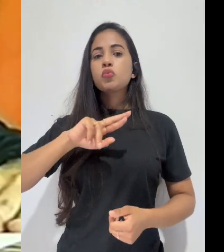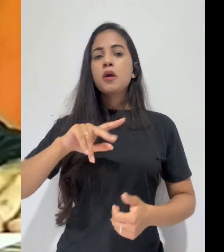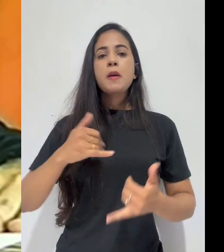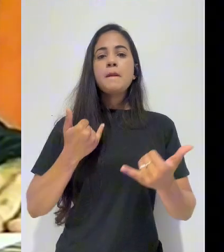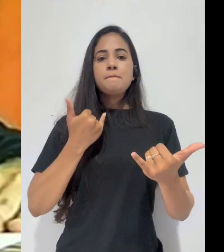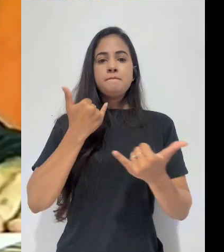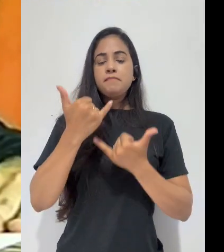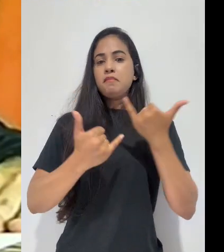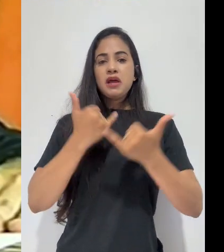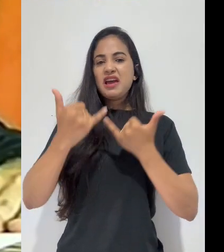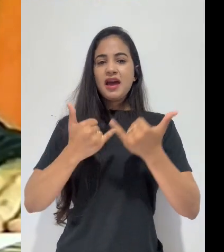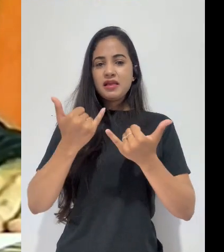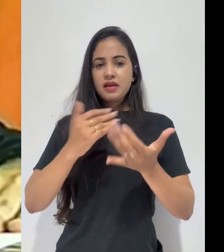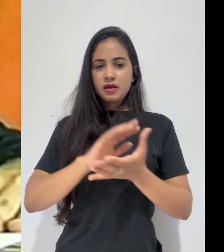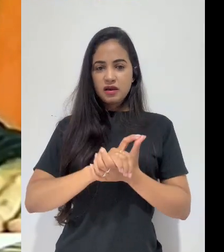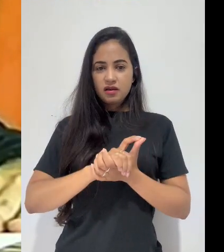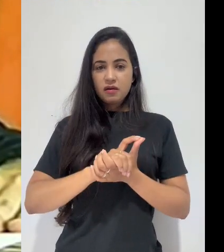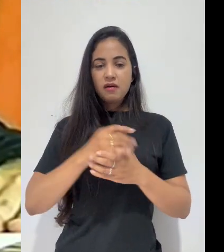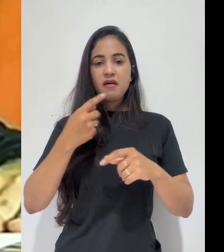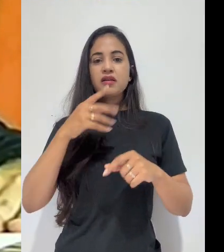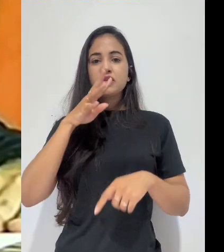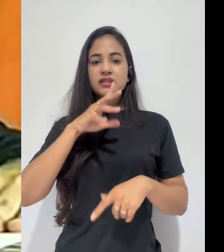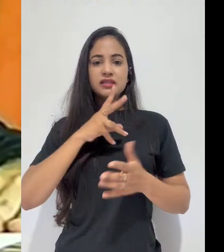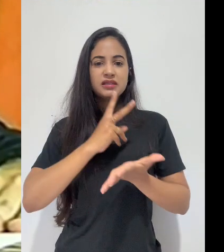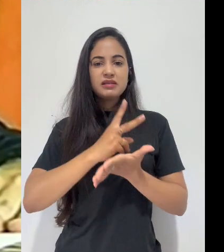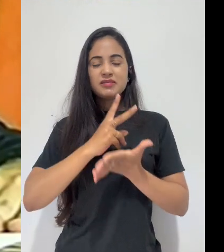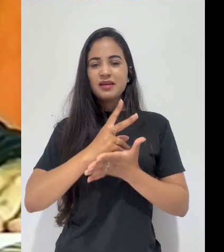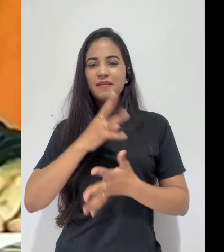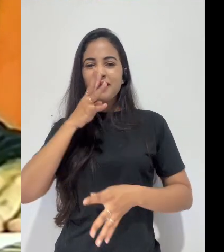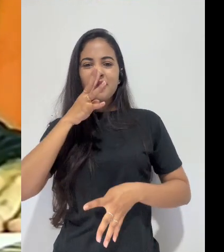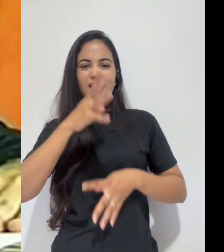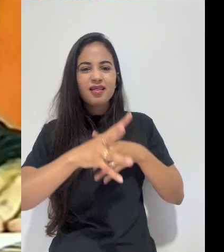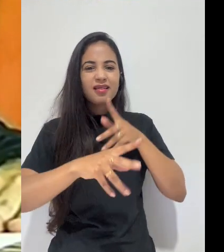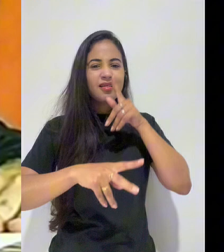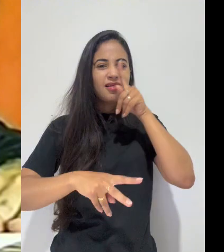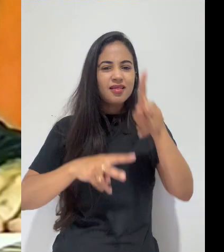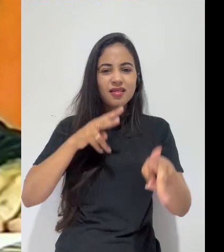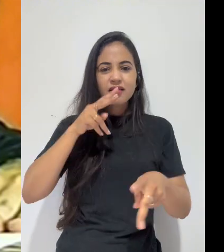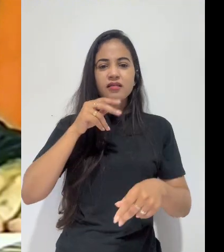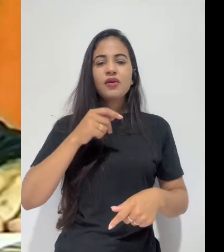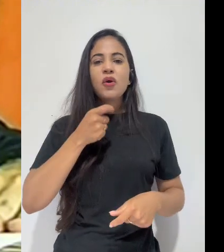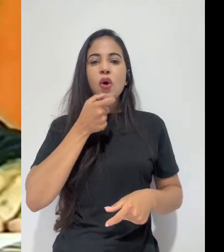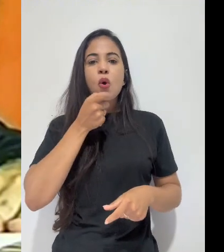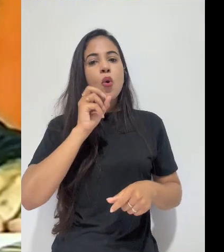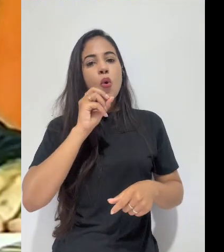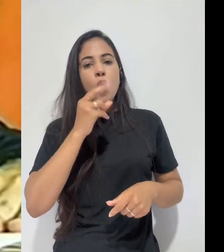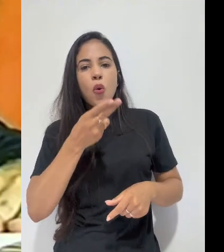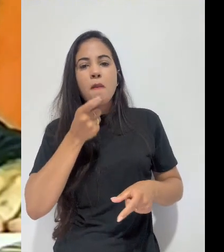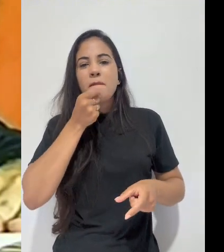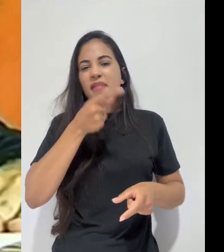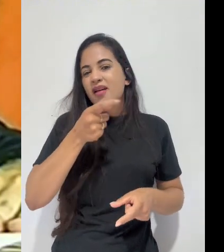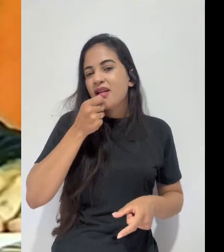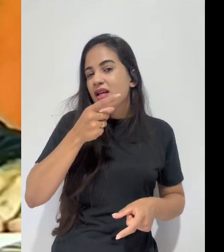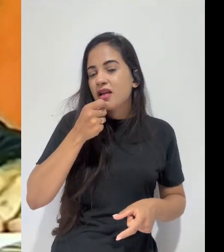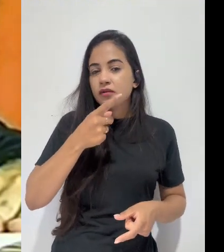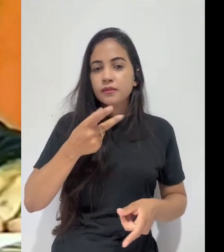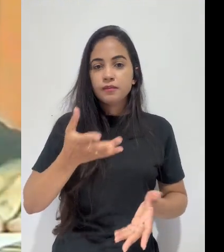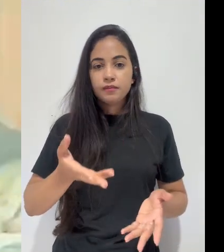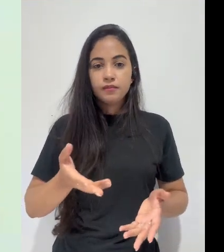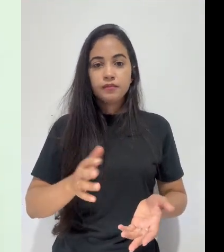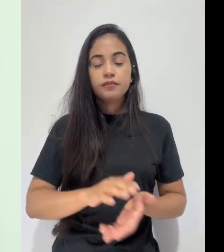há brincadeira sadia se existe vítima ou se uma pessoa é ridicularizada para que os outros se